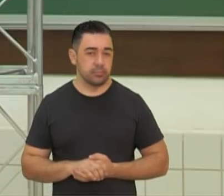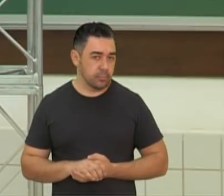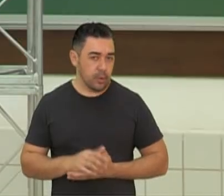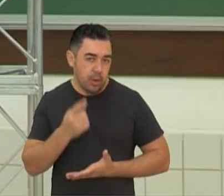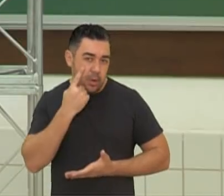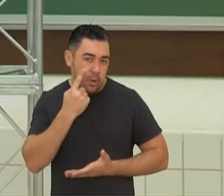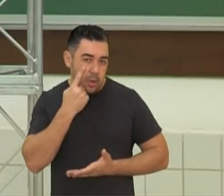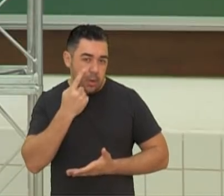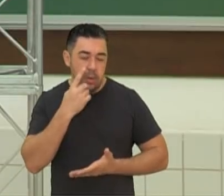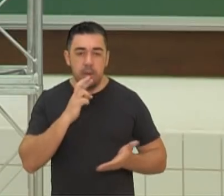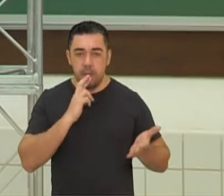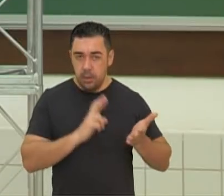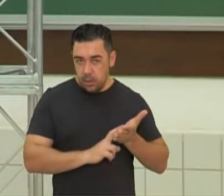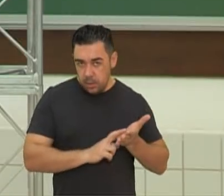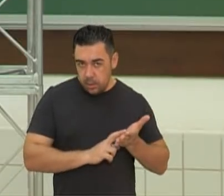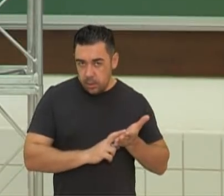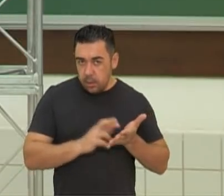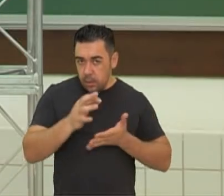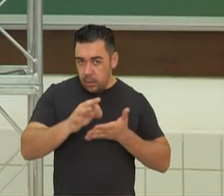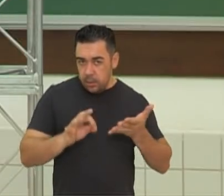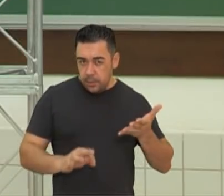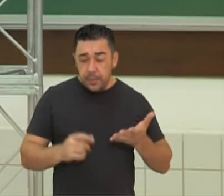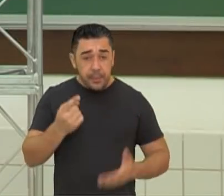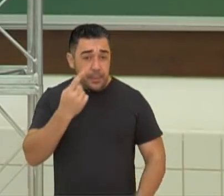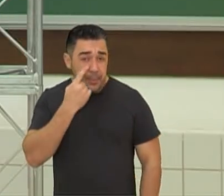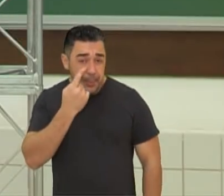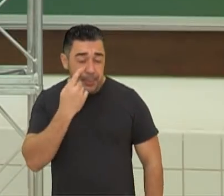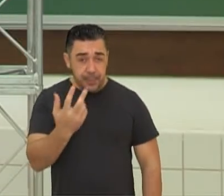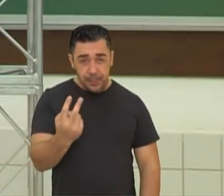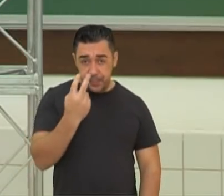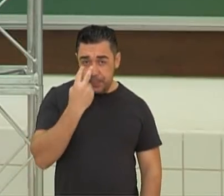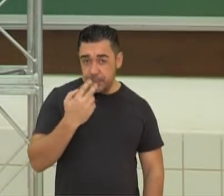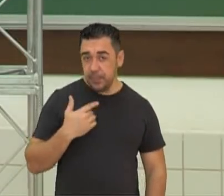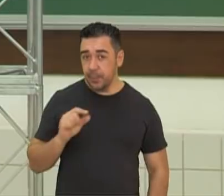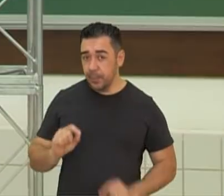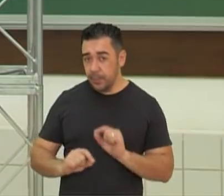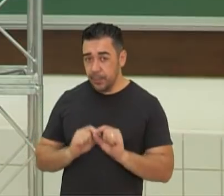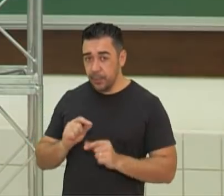Vamos conferir então a resposta desse exercício? Dá uma olhadinha comigo no enunciado do problema.